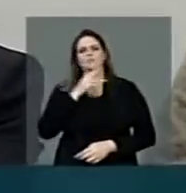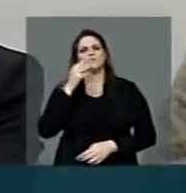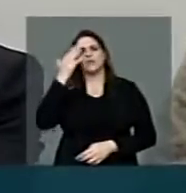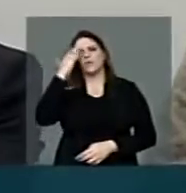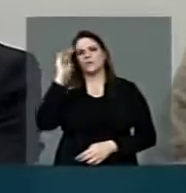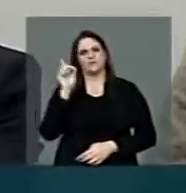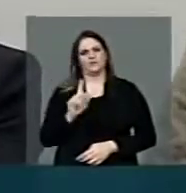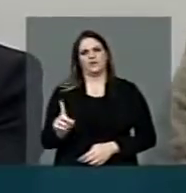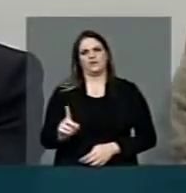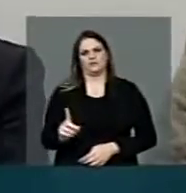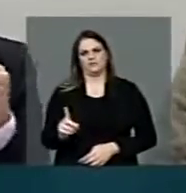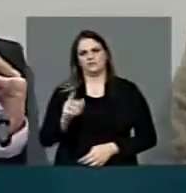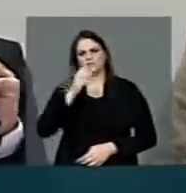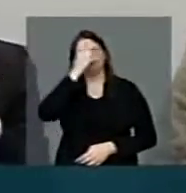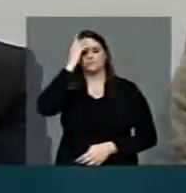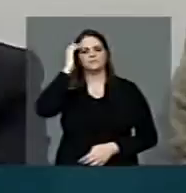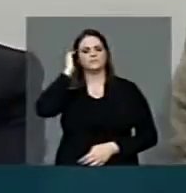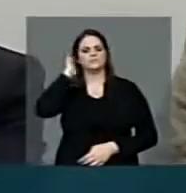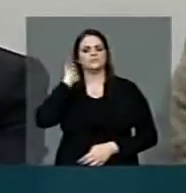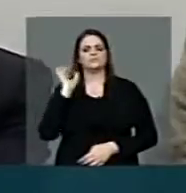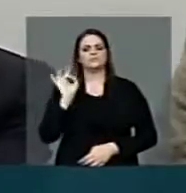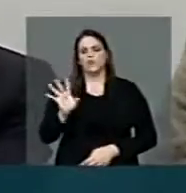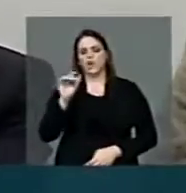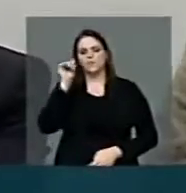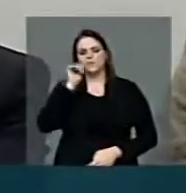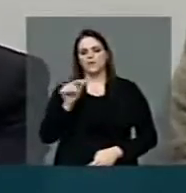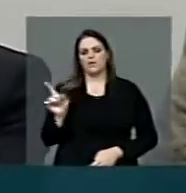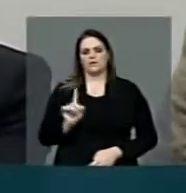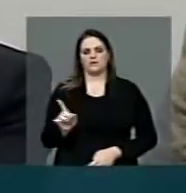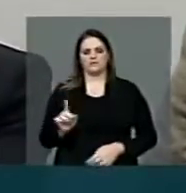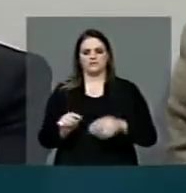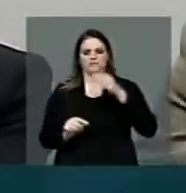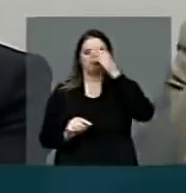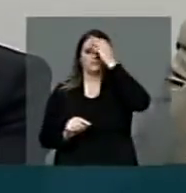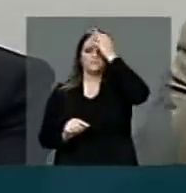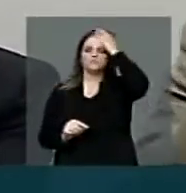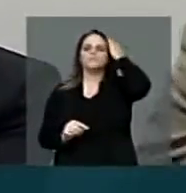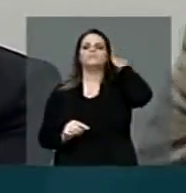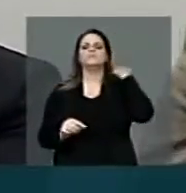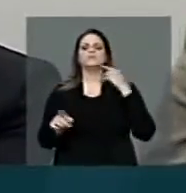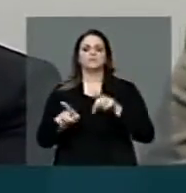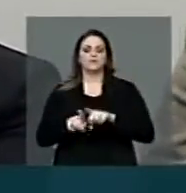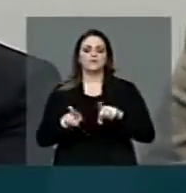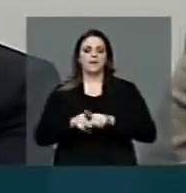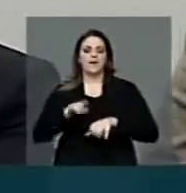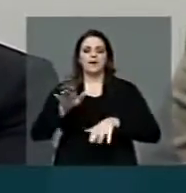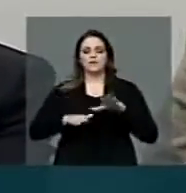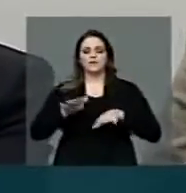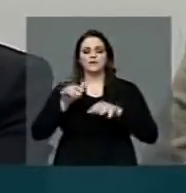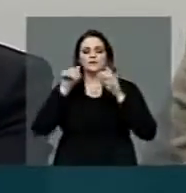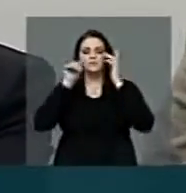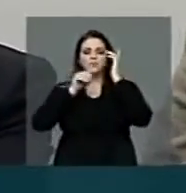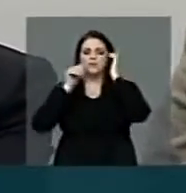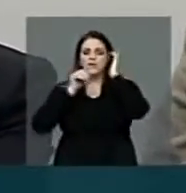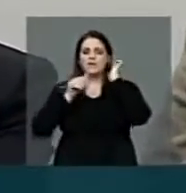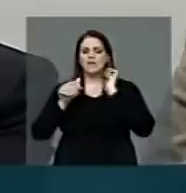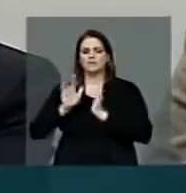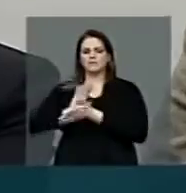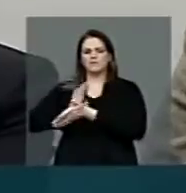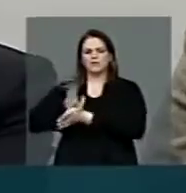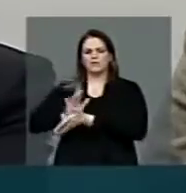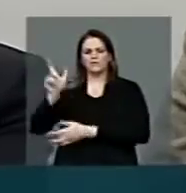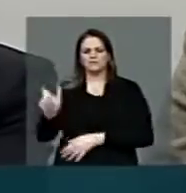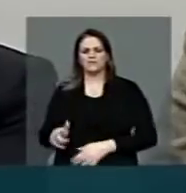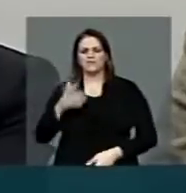mulheres prostitutas. Então, não basta ser mulher. E, muito pelo contrário, muitas mulheres se colocam numa posição não só de estigmatizar a prostituta, mas